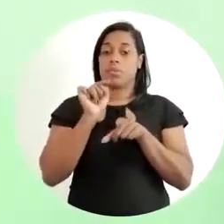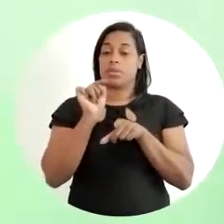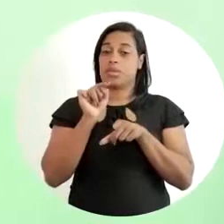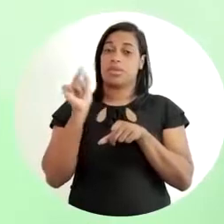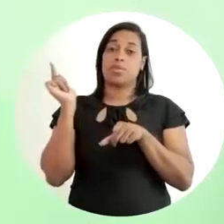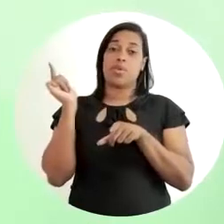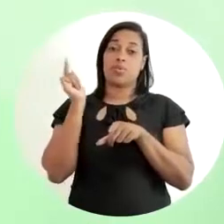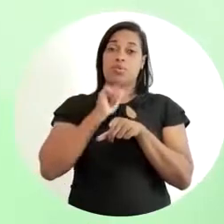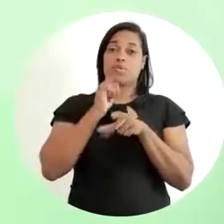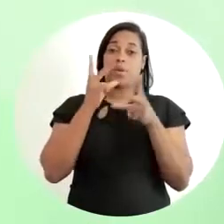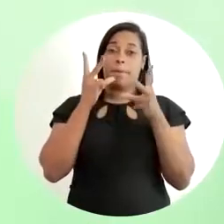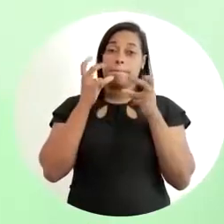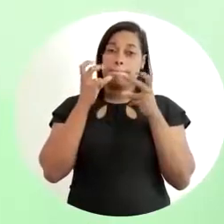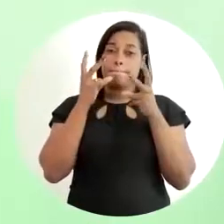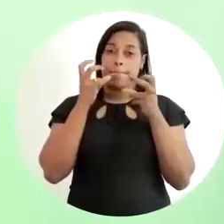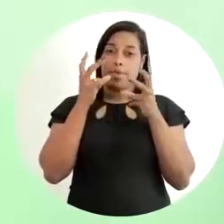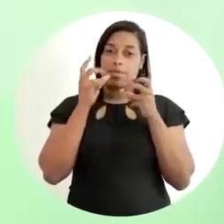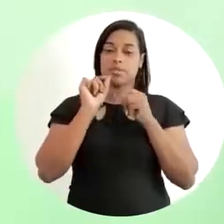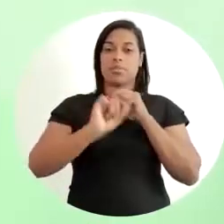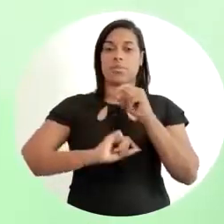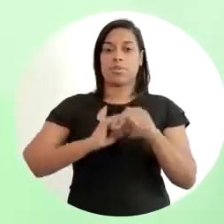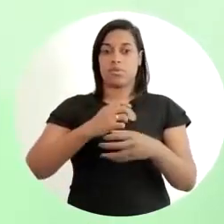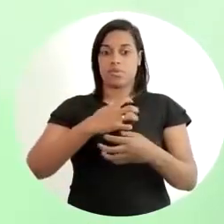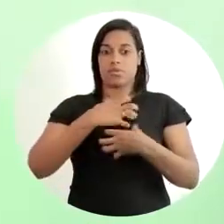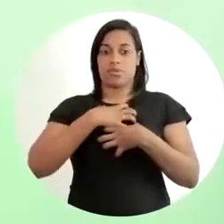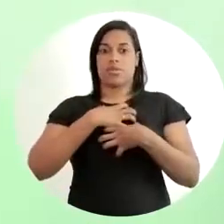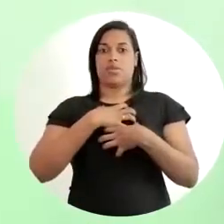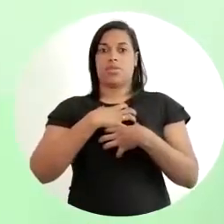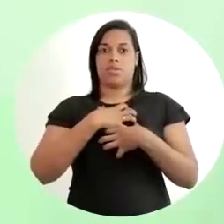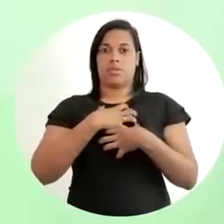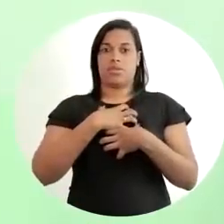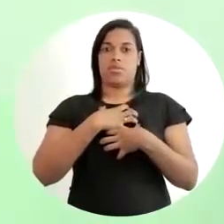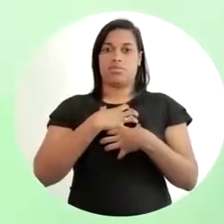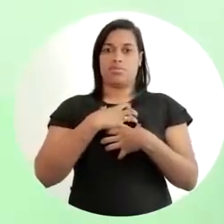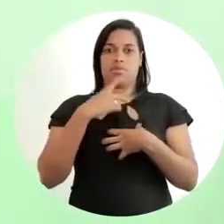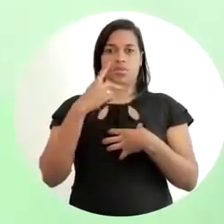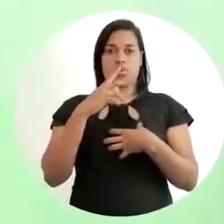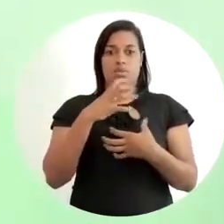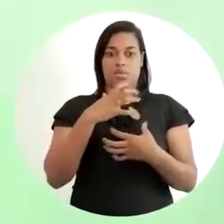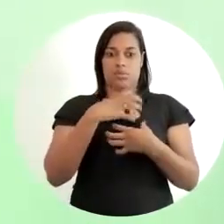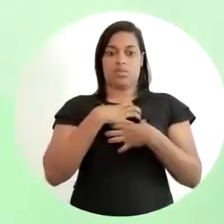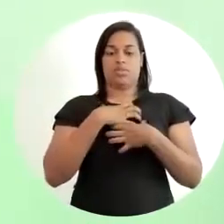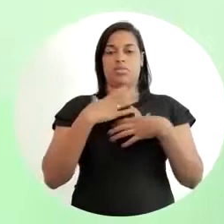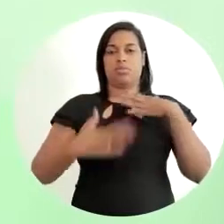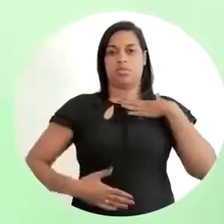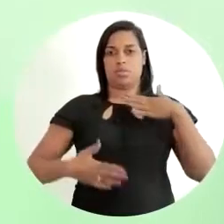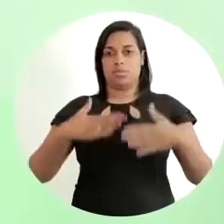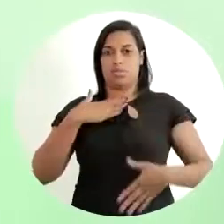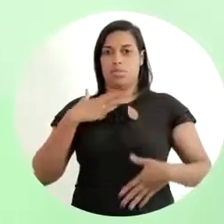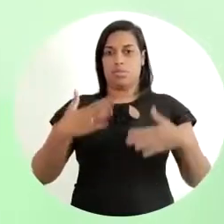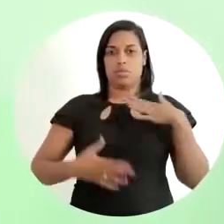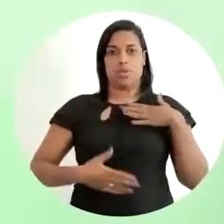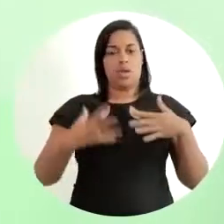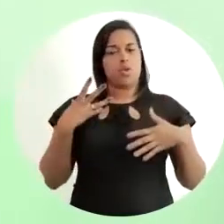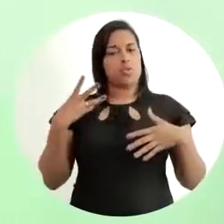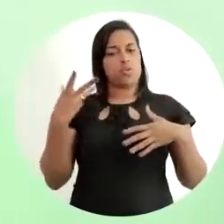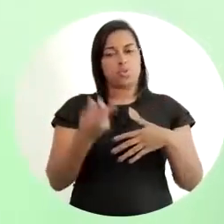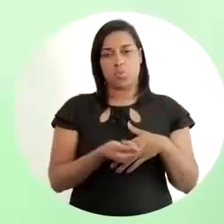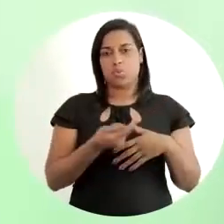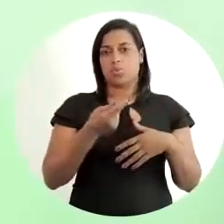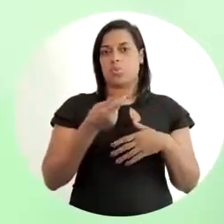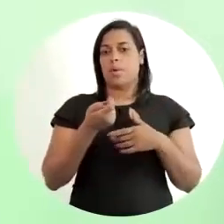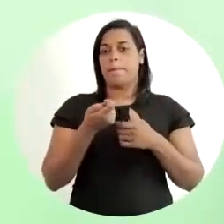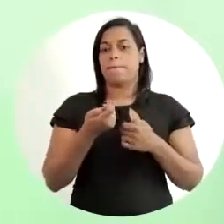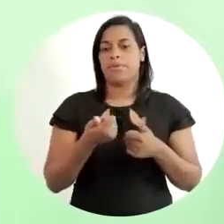mineral, para que ele consiga perceber e sentir com a sua sensibilidade corporal tudo aquilo